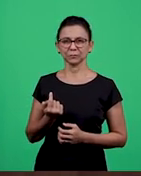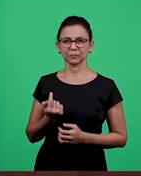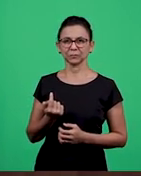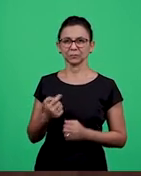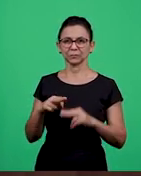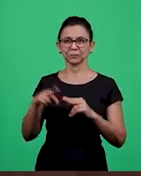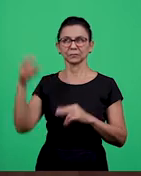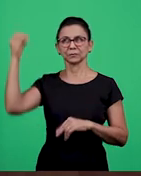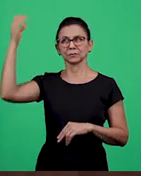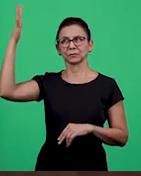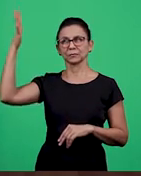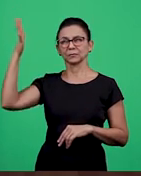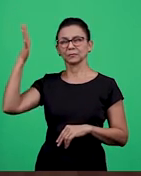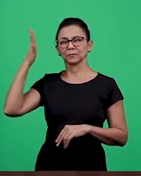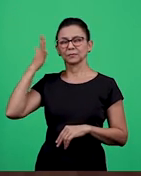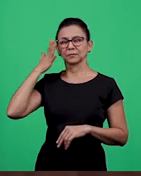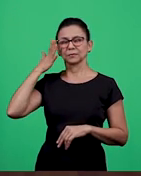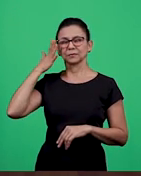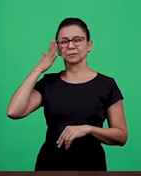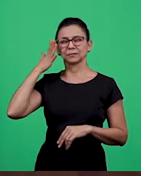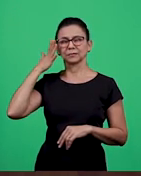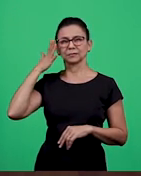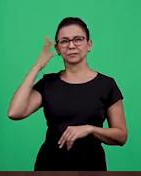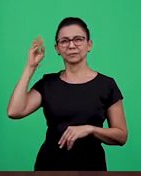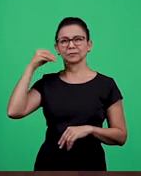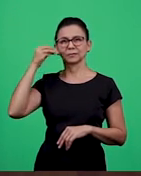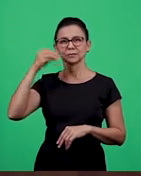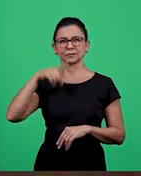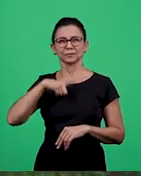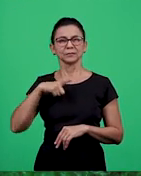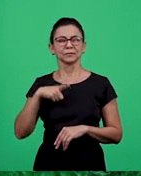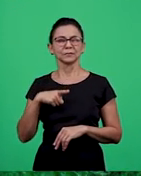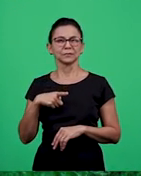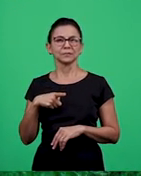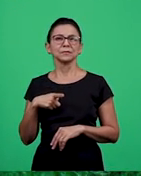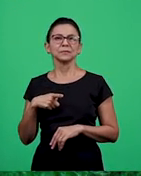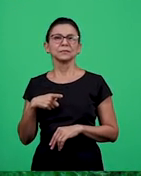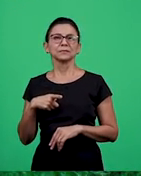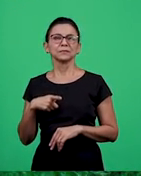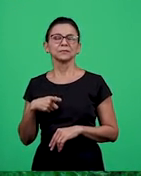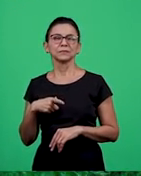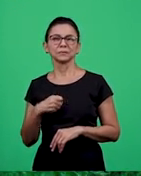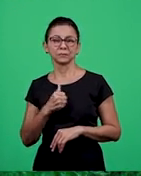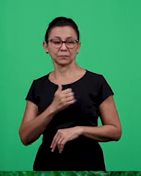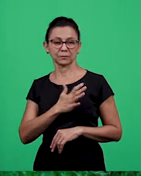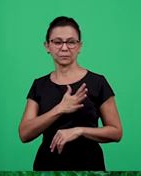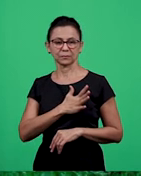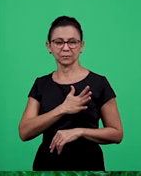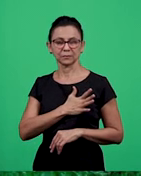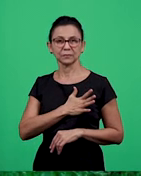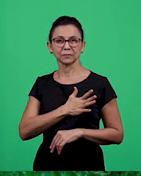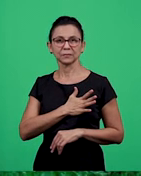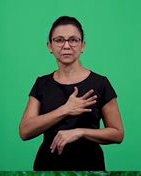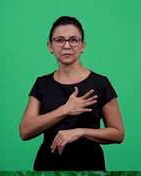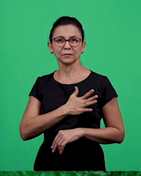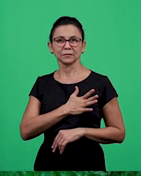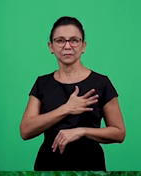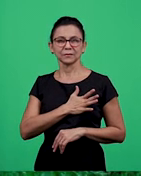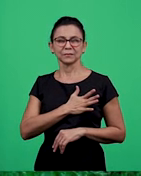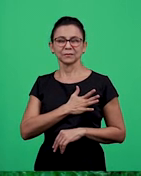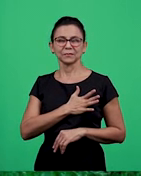através da revelação. Guardando a palavra de Deus nos nossos corações, nós